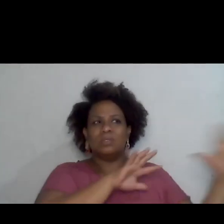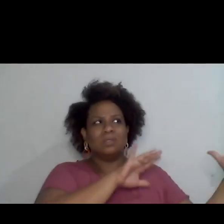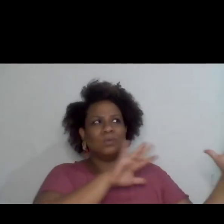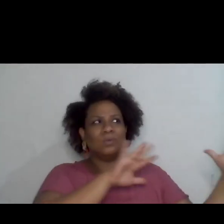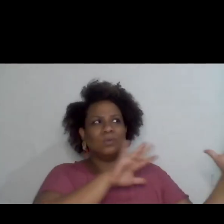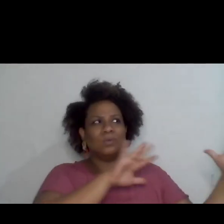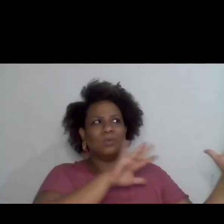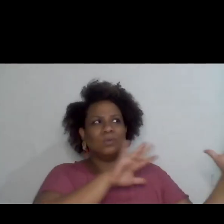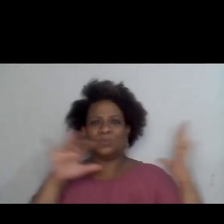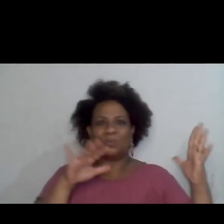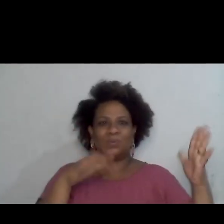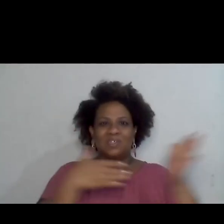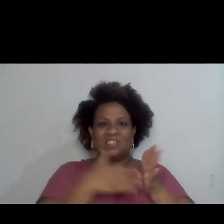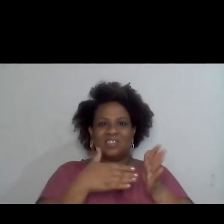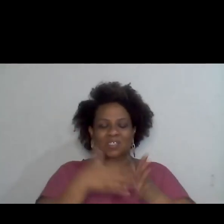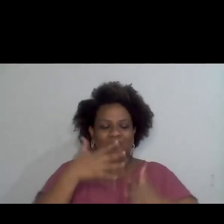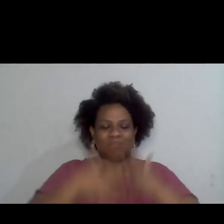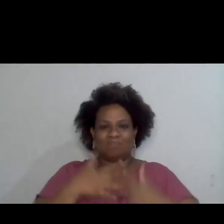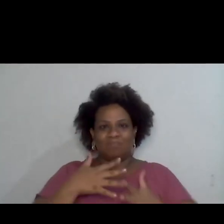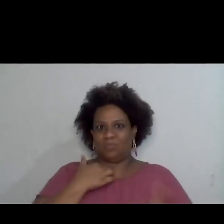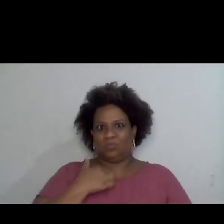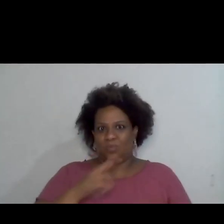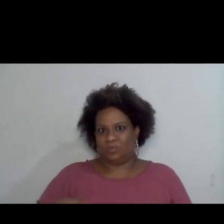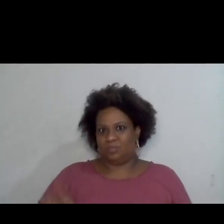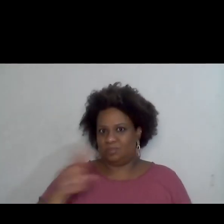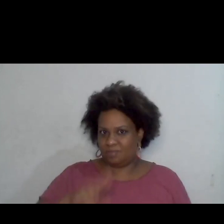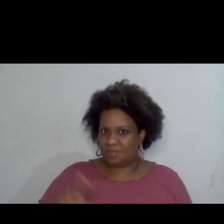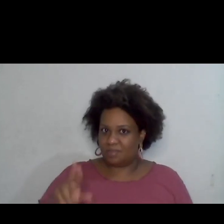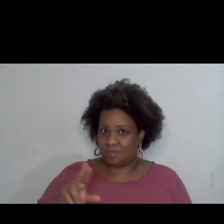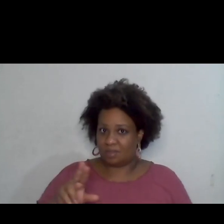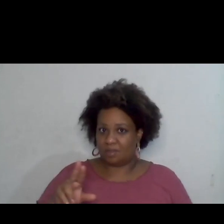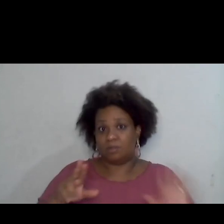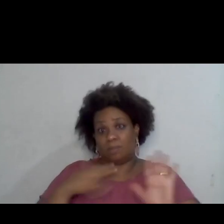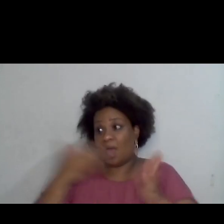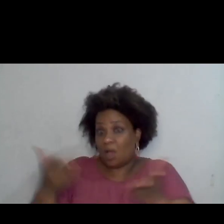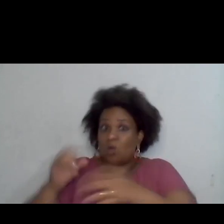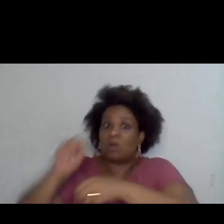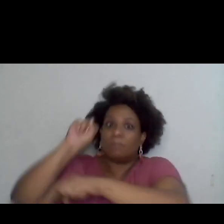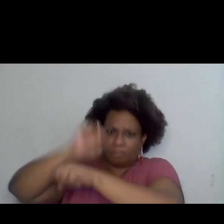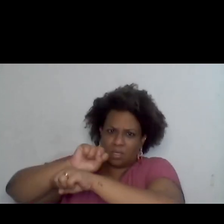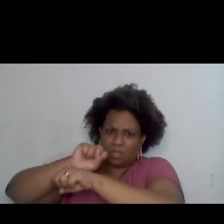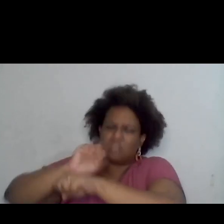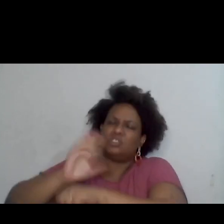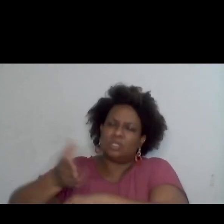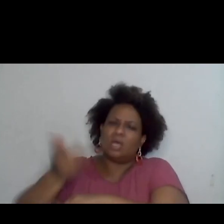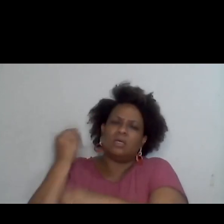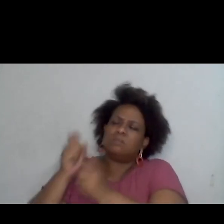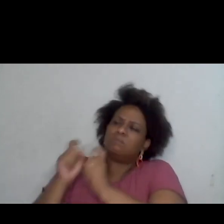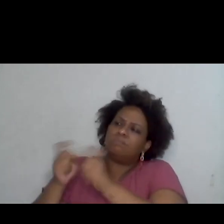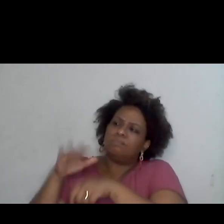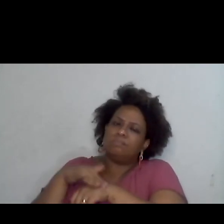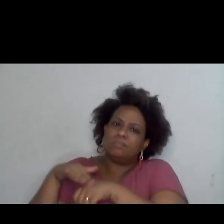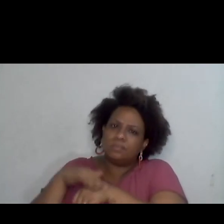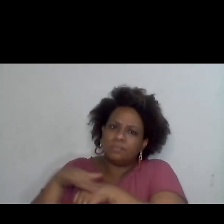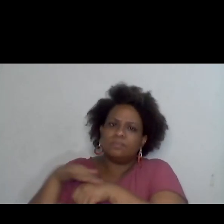dentro da sala. E a gente não pode usar uma sala assim. Então, a gente faria, parava agora. A gente já estava conversando sobre